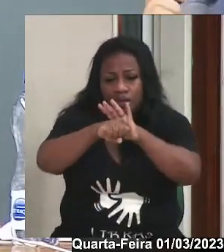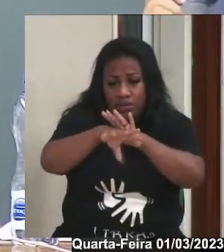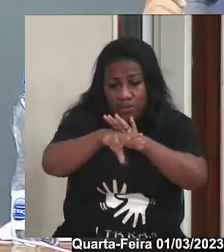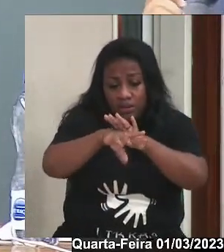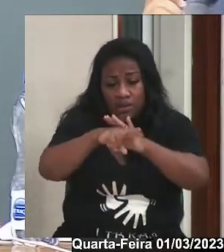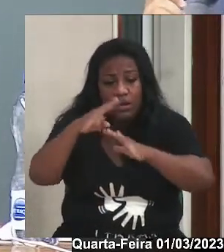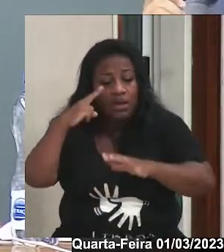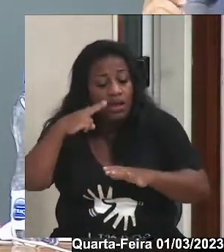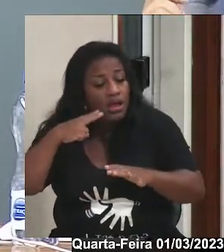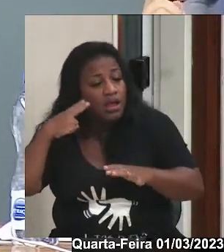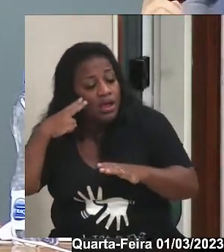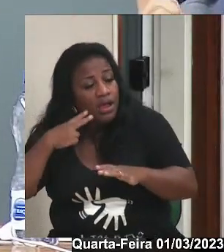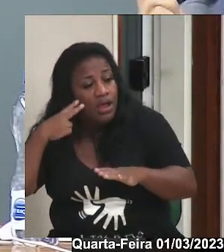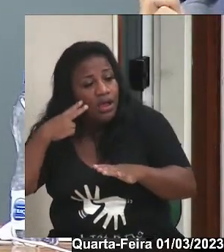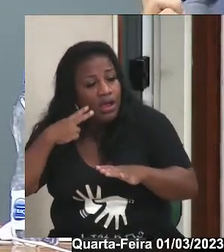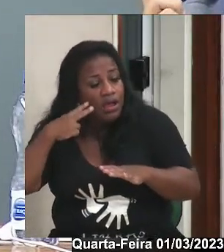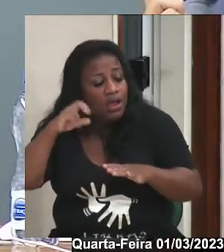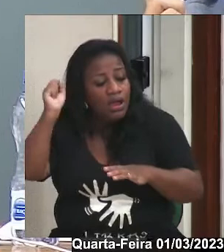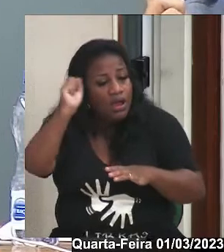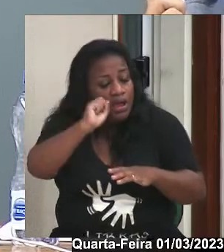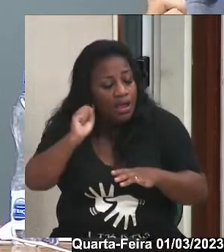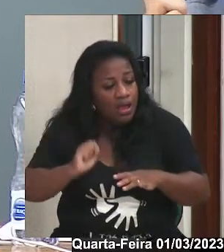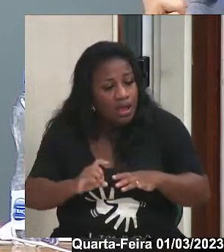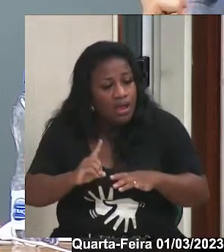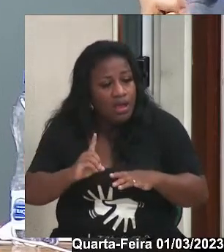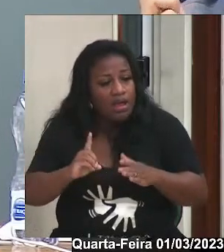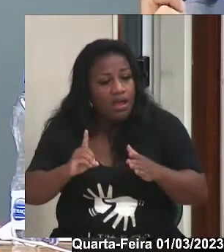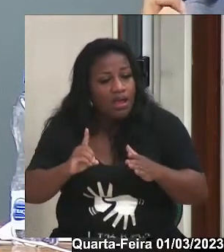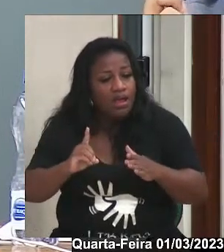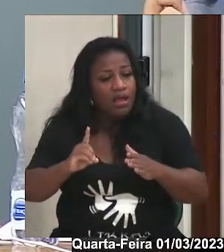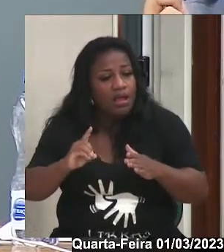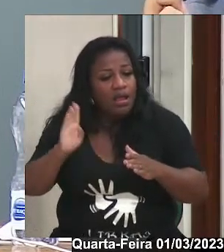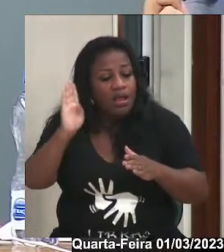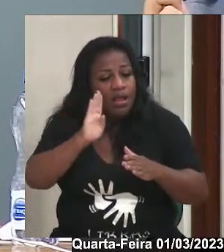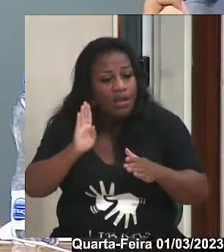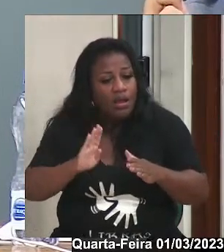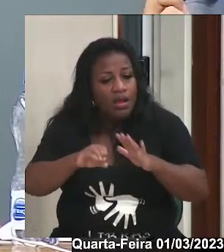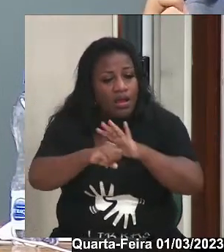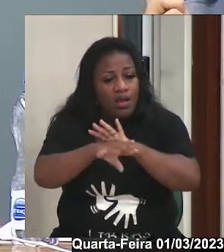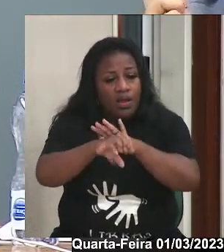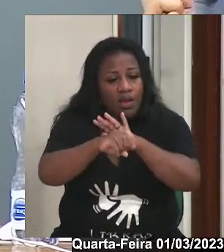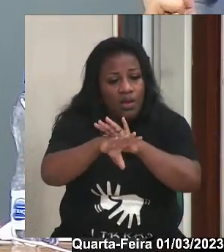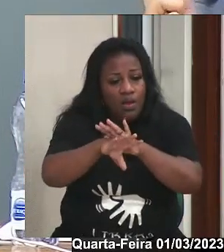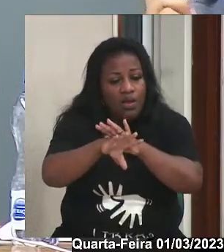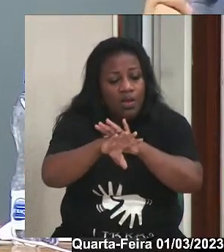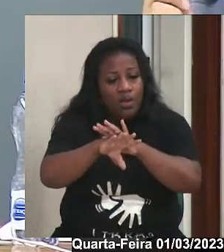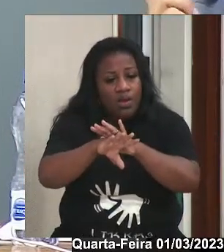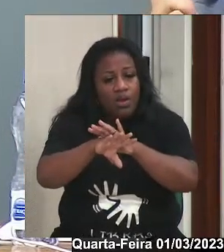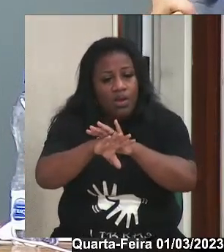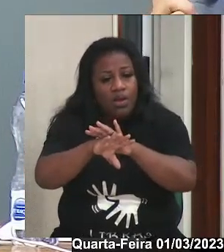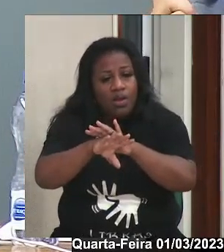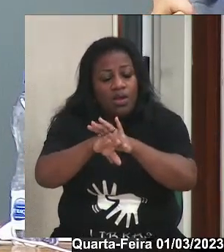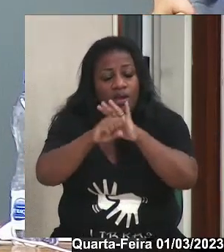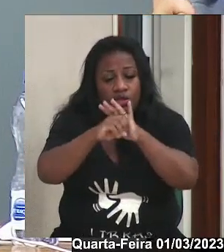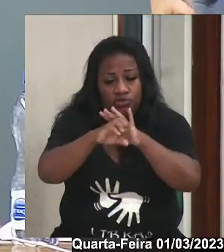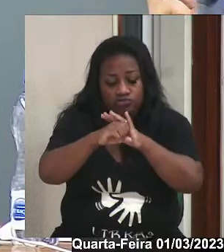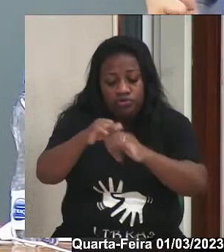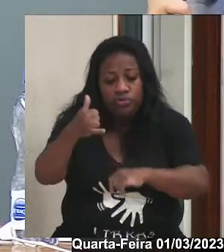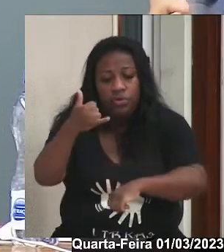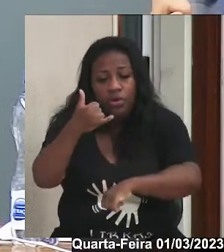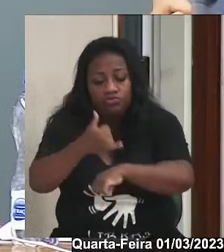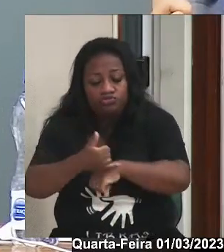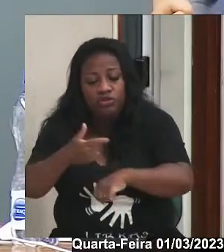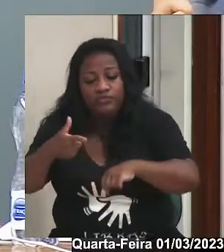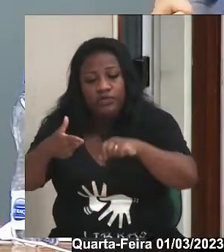Indicação, autoria, vereador Sander Casa Conceição, Alene Santos e Bobilhão do Castilho. Indicação número 31/2013. Indica ao chefe do